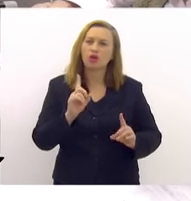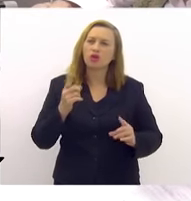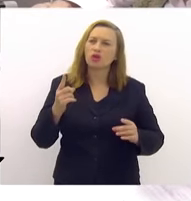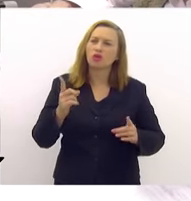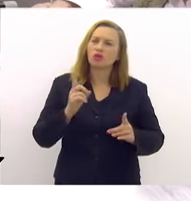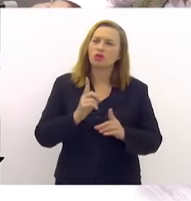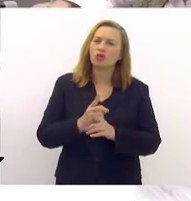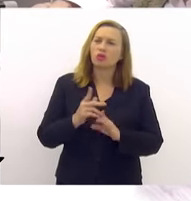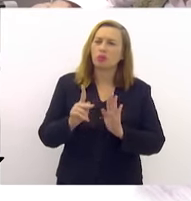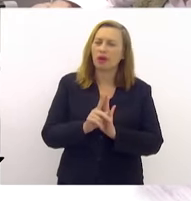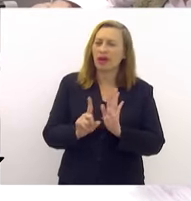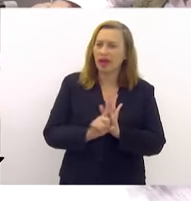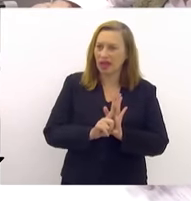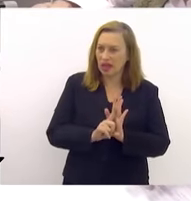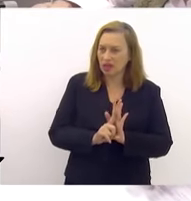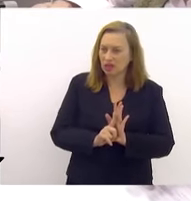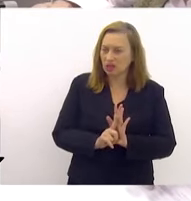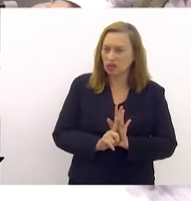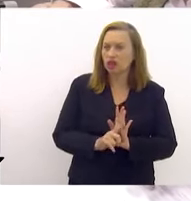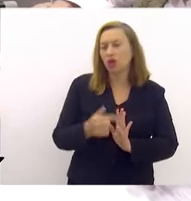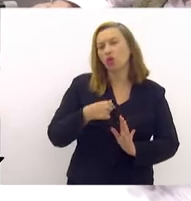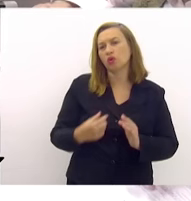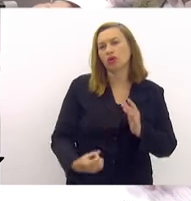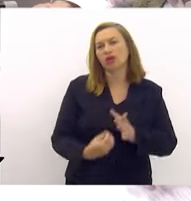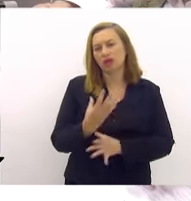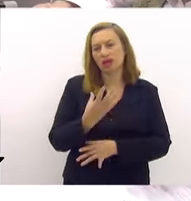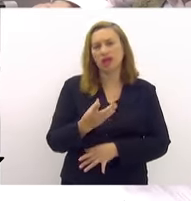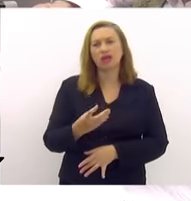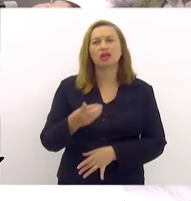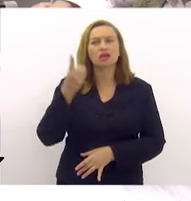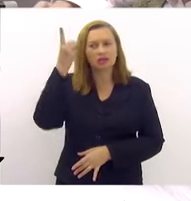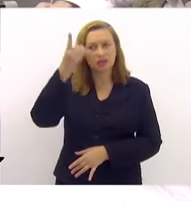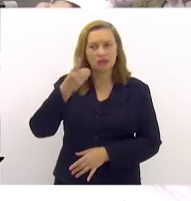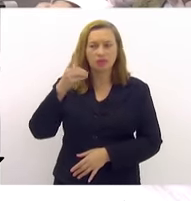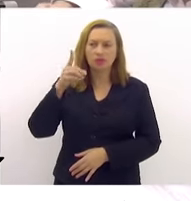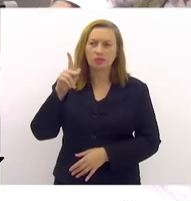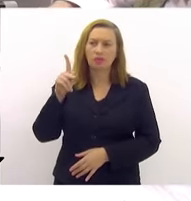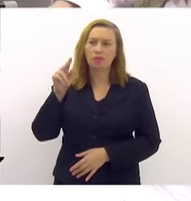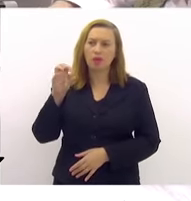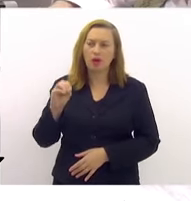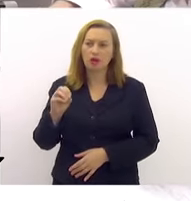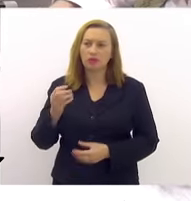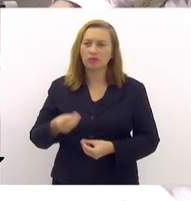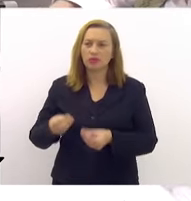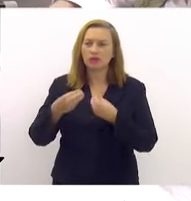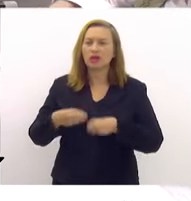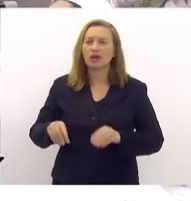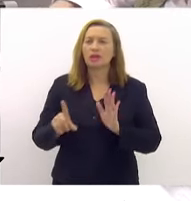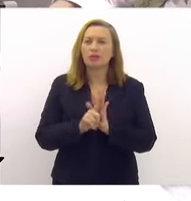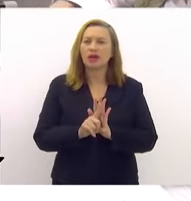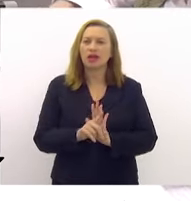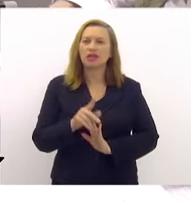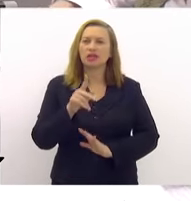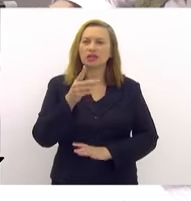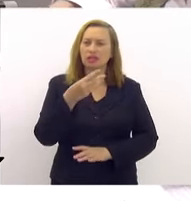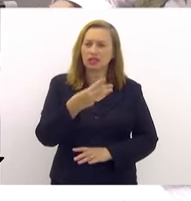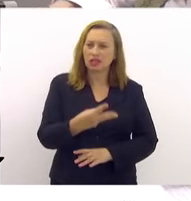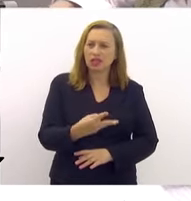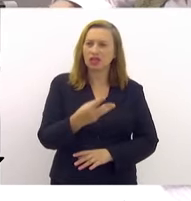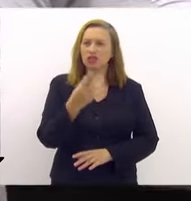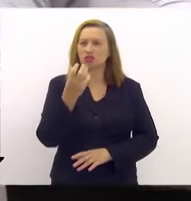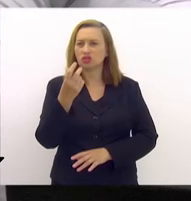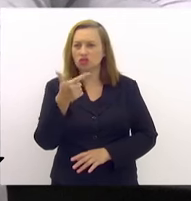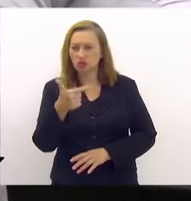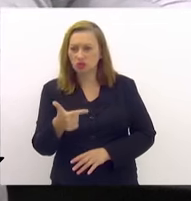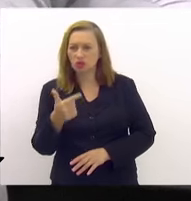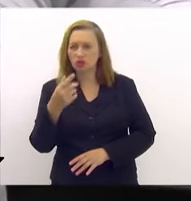PL em questão. Inclusive, eu sou coautor, o deputado Paulo Teixeira me concedeu o PL 3245-2020. Está arquivado, arquivado